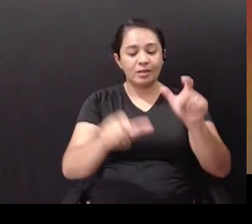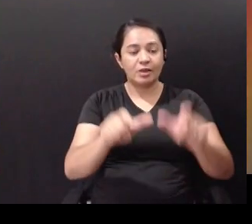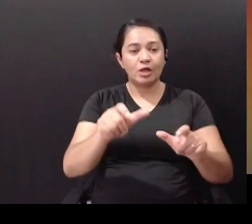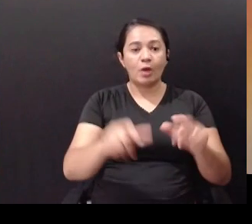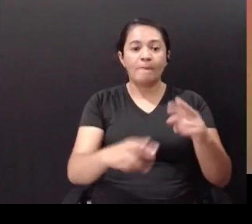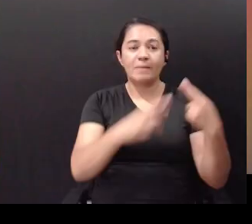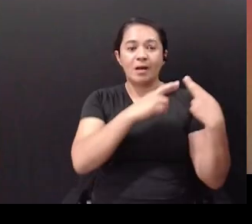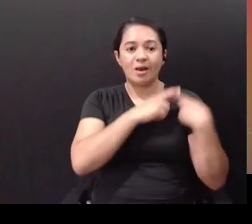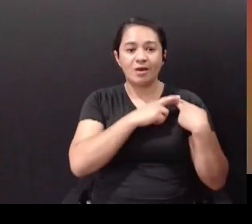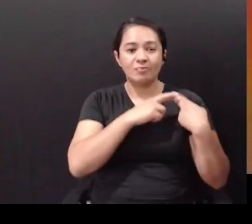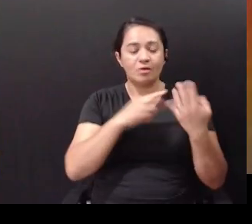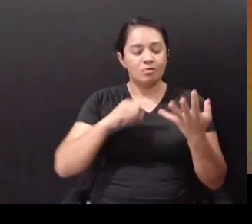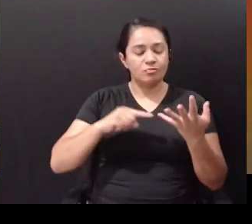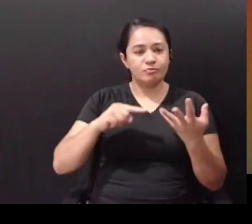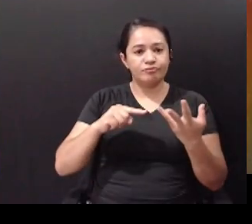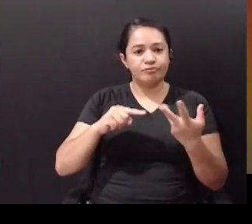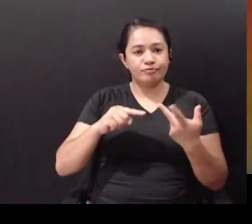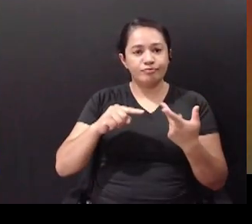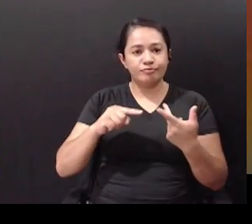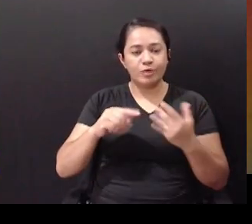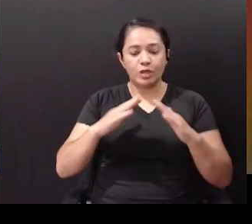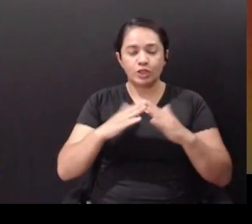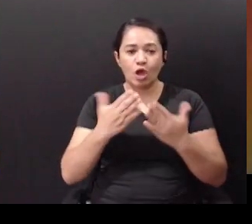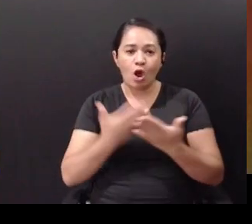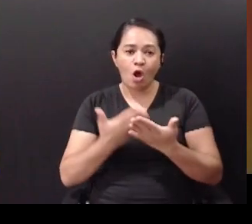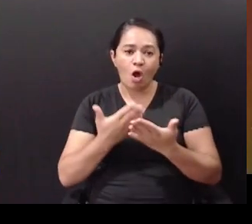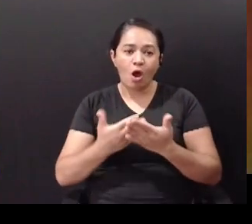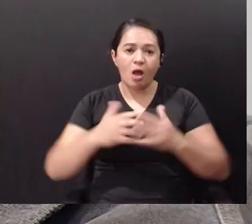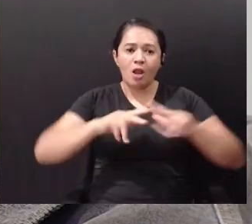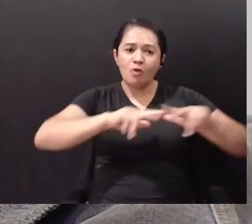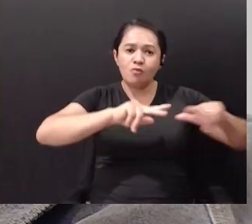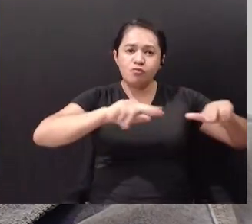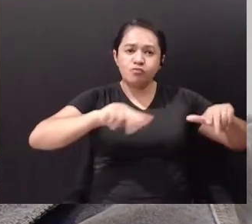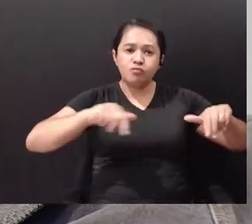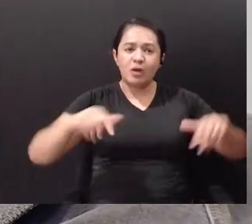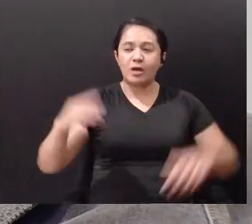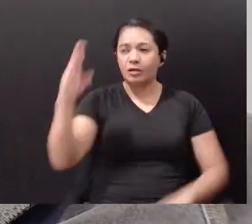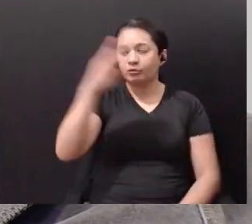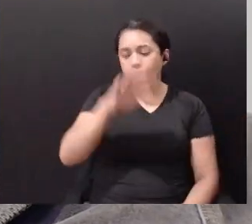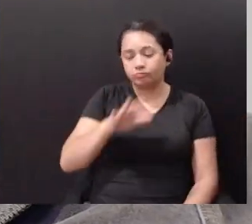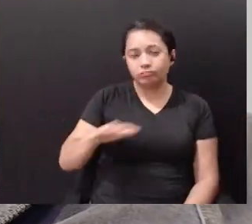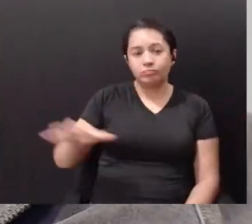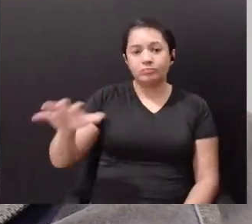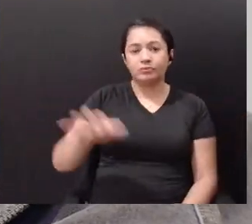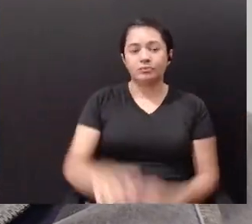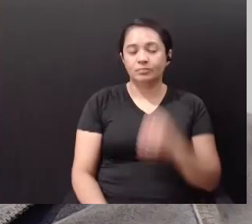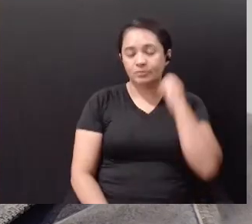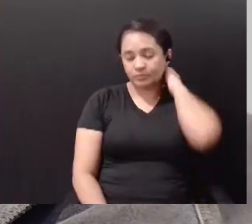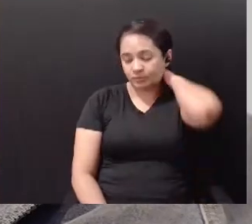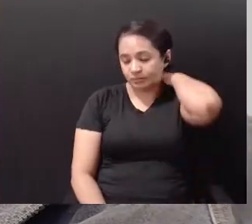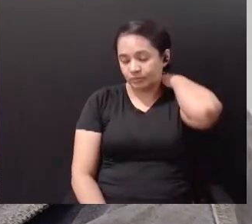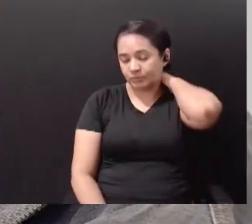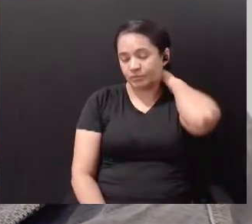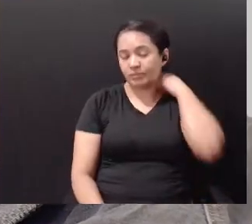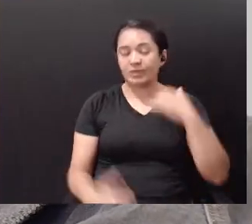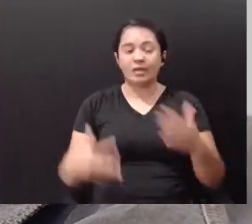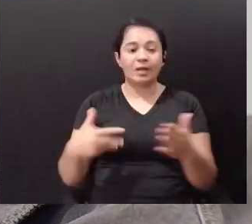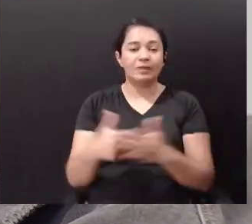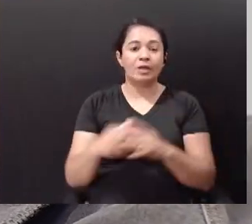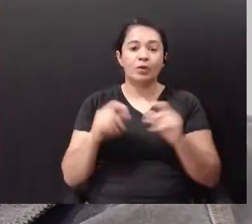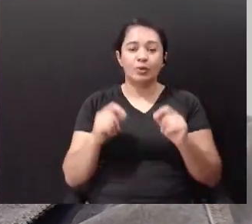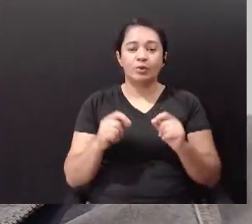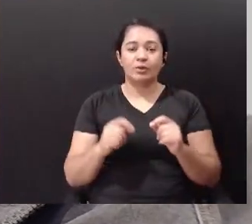de colégios dentro do Brasil colonial. Inclusive, até mesmo a questão ali das primeiras bibliotecas